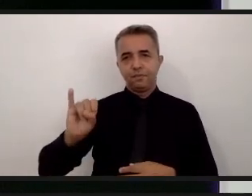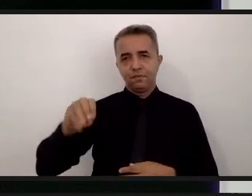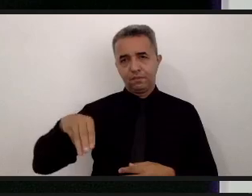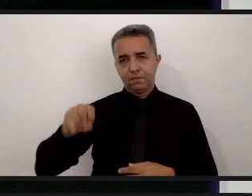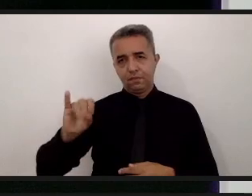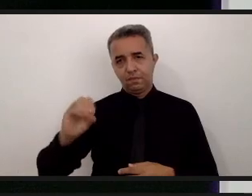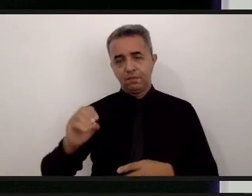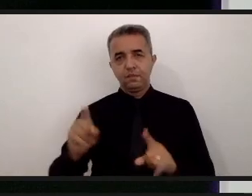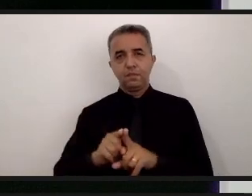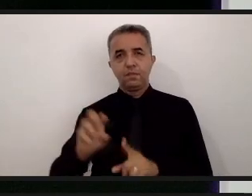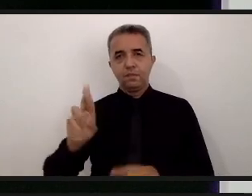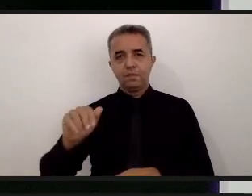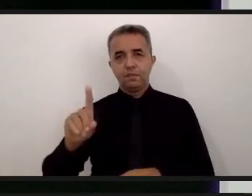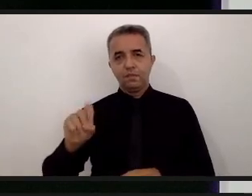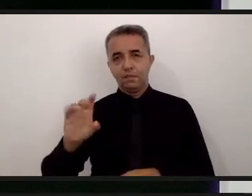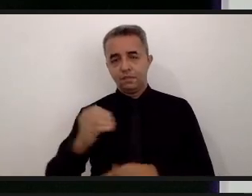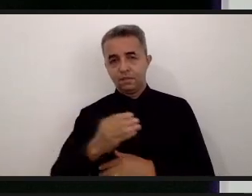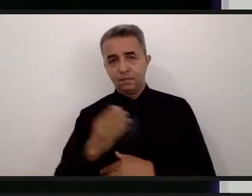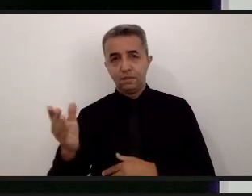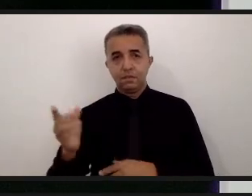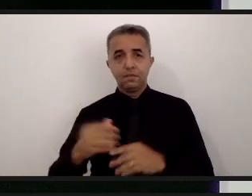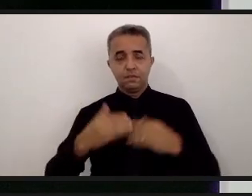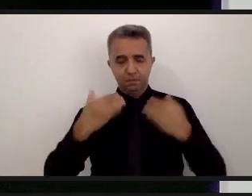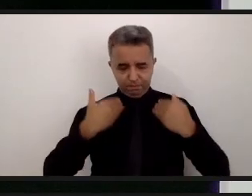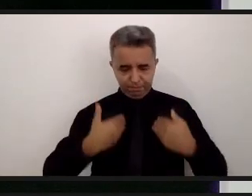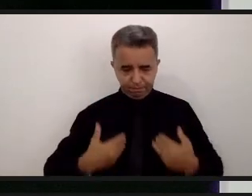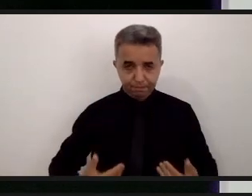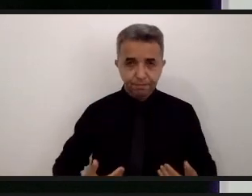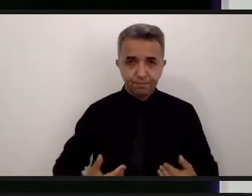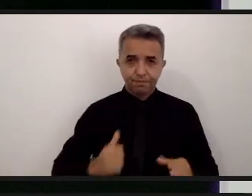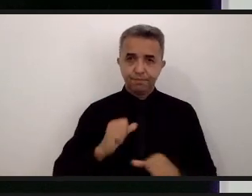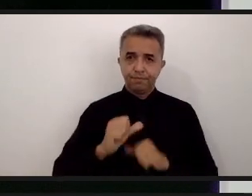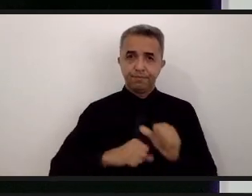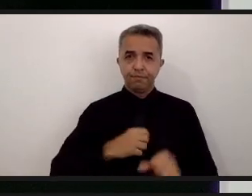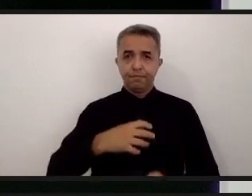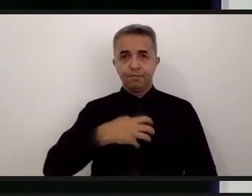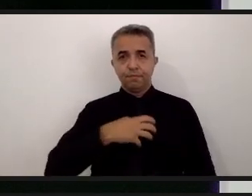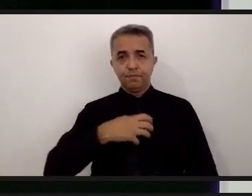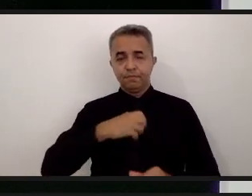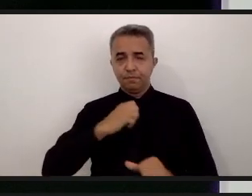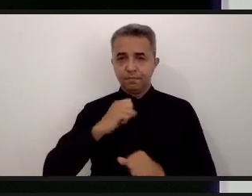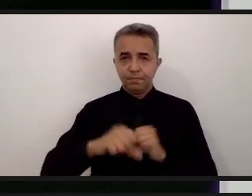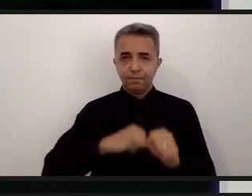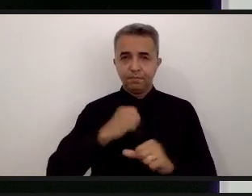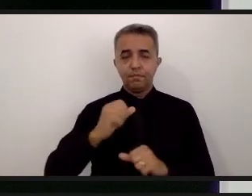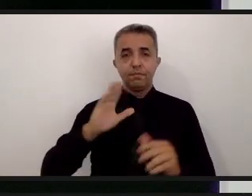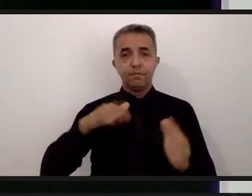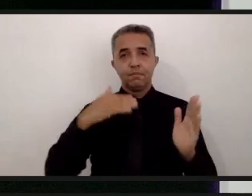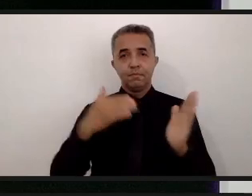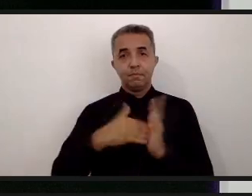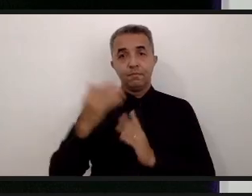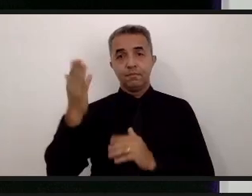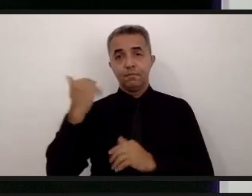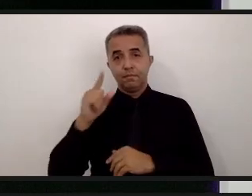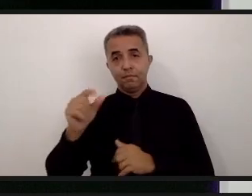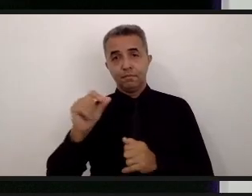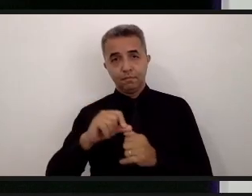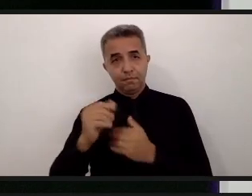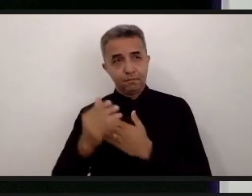física vai mudar, o seu jeito vai mudar. Tudo que você corria para fazer vai